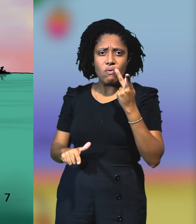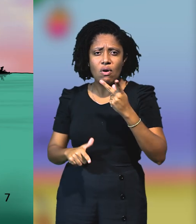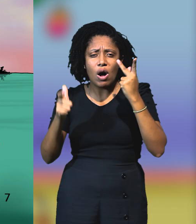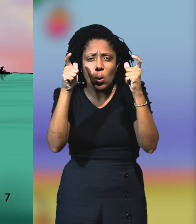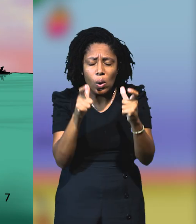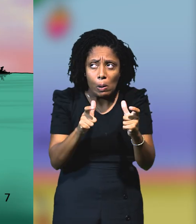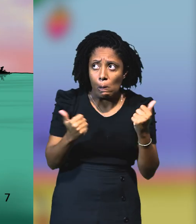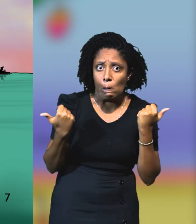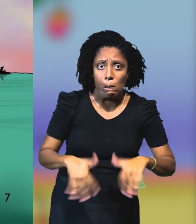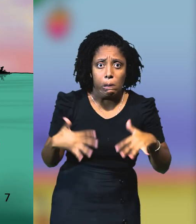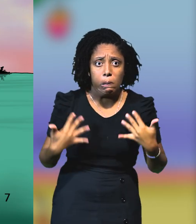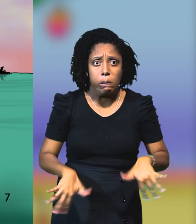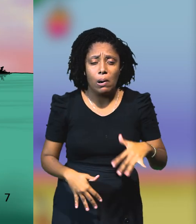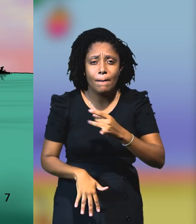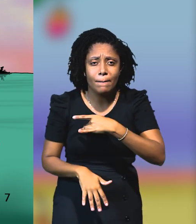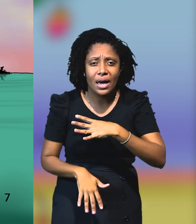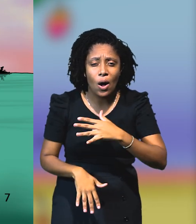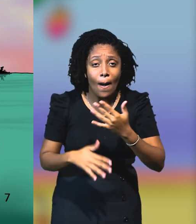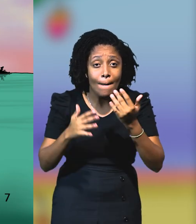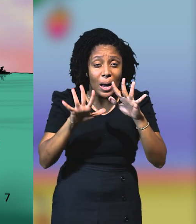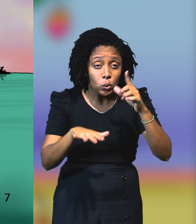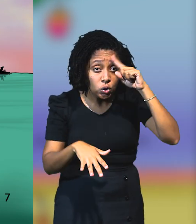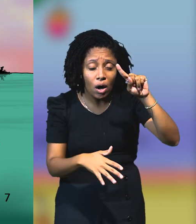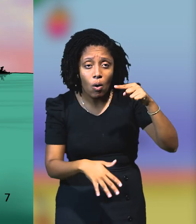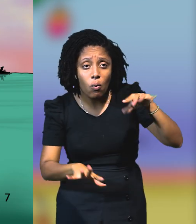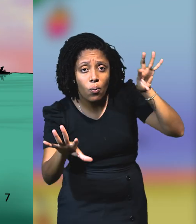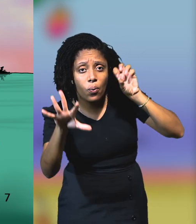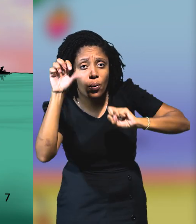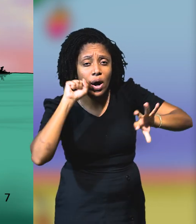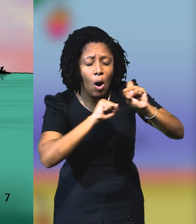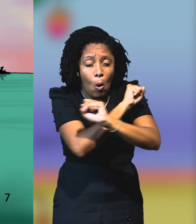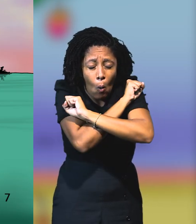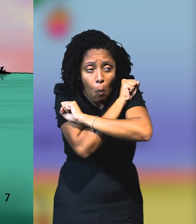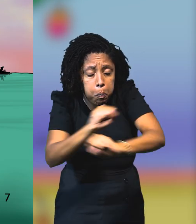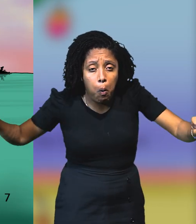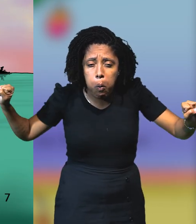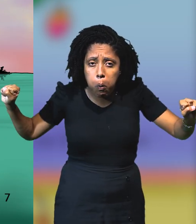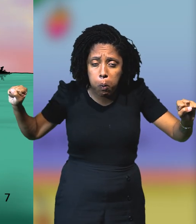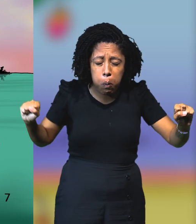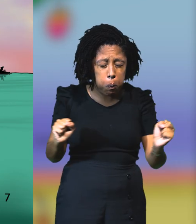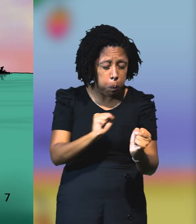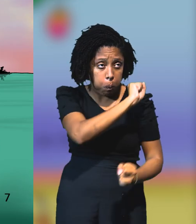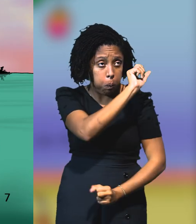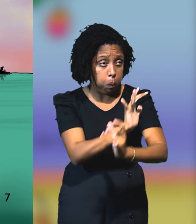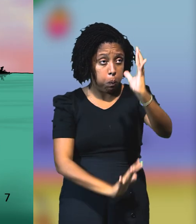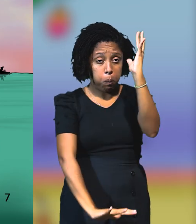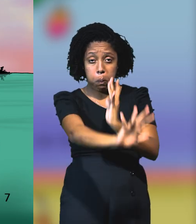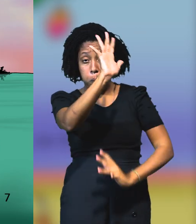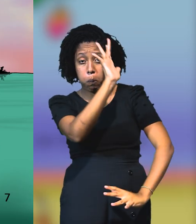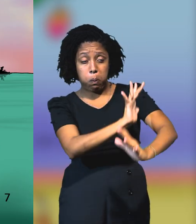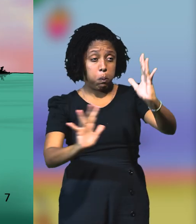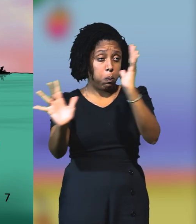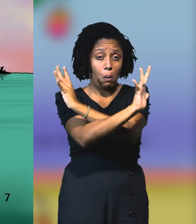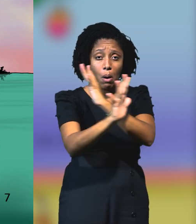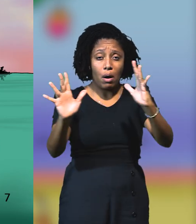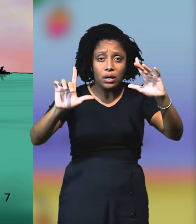de pavor. Mas um dia ouvi uma grande explosão, fumaça e até